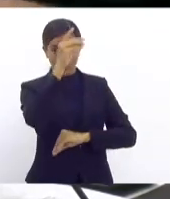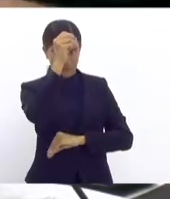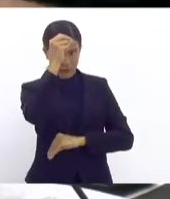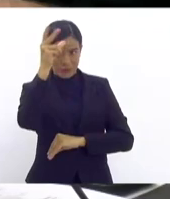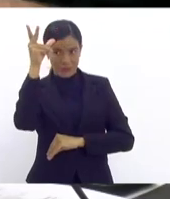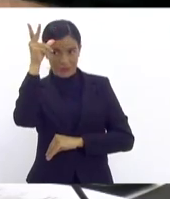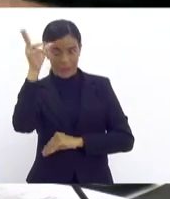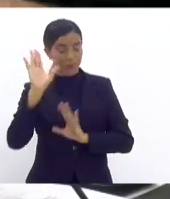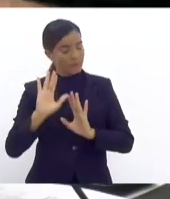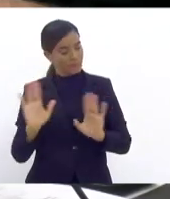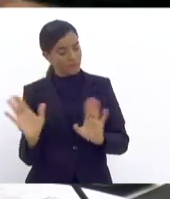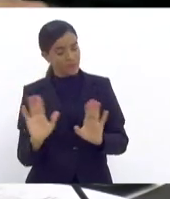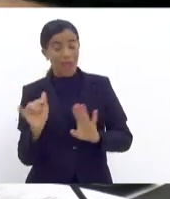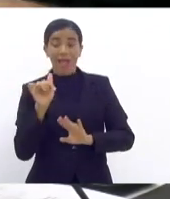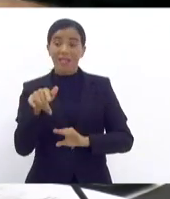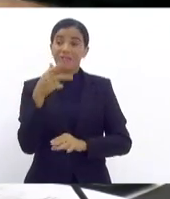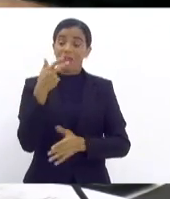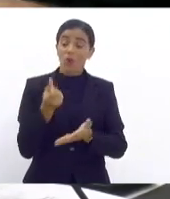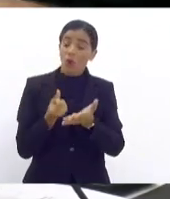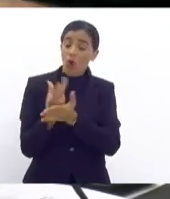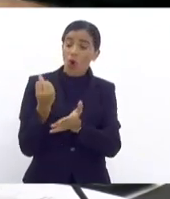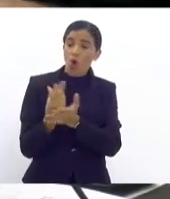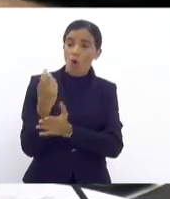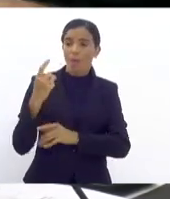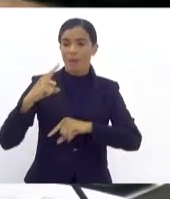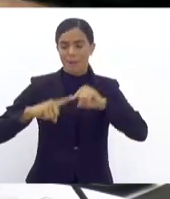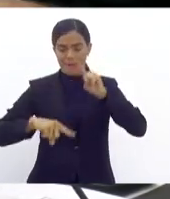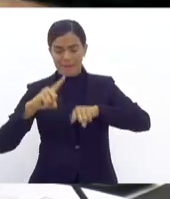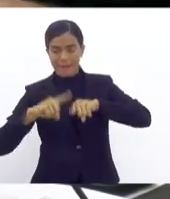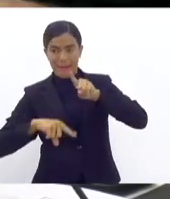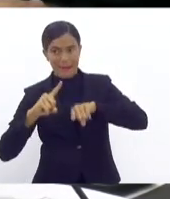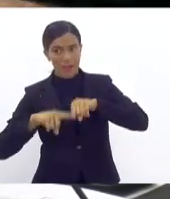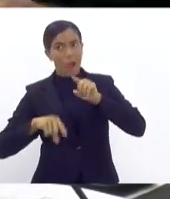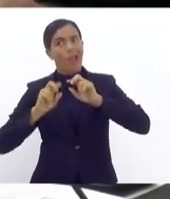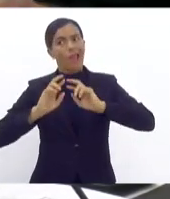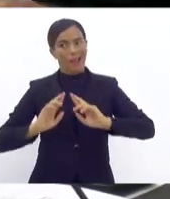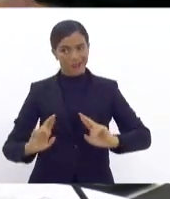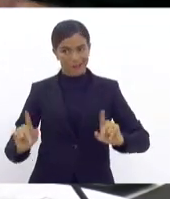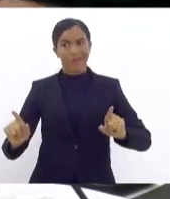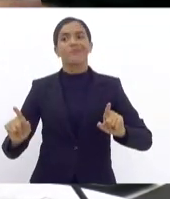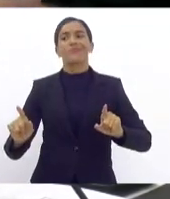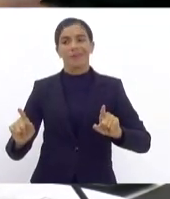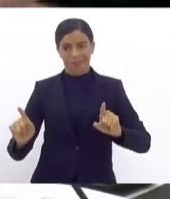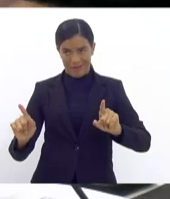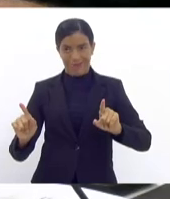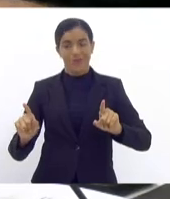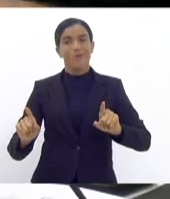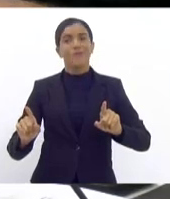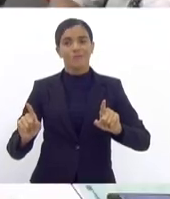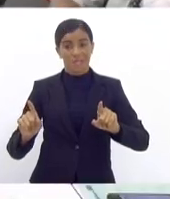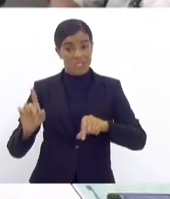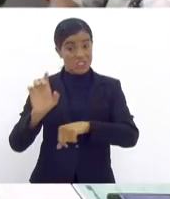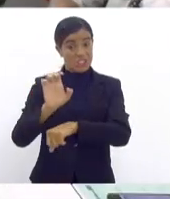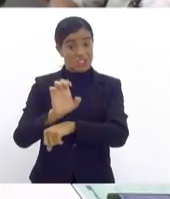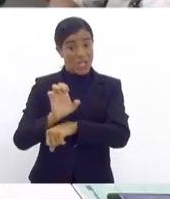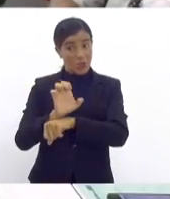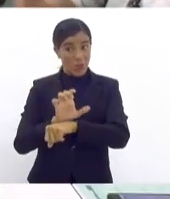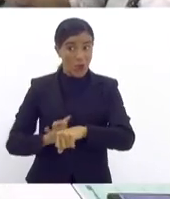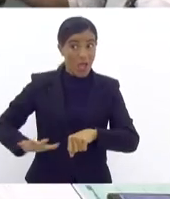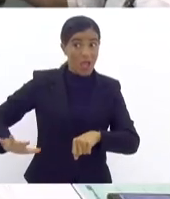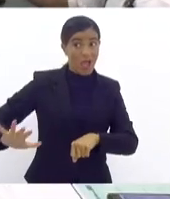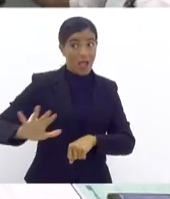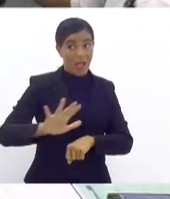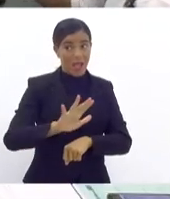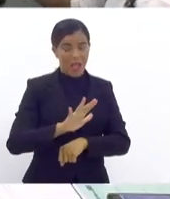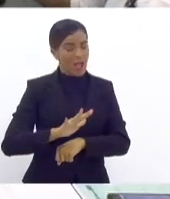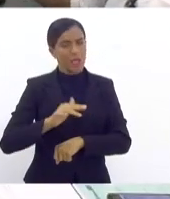não. Aqui a gente está falando de compra de insumo, de equipamento, são coisas completamente distintas. Administração pública estadual. Doutor então, Serginho já está pensando em 24. A gente não